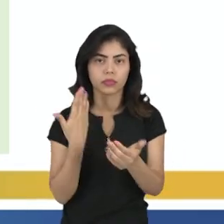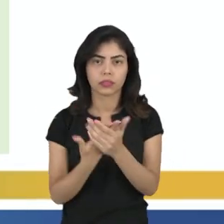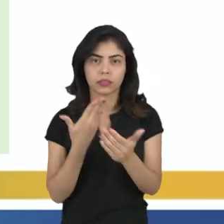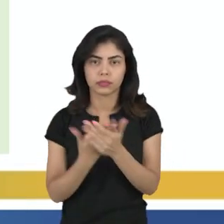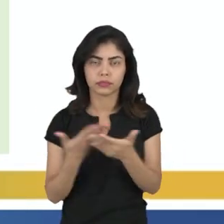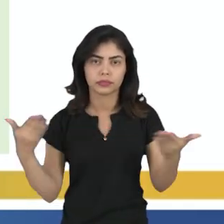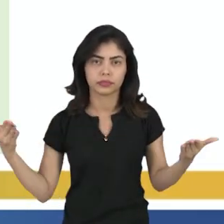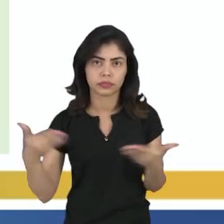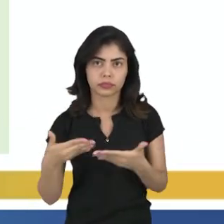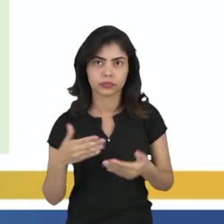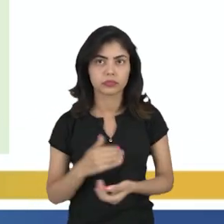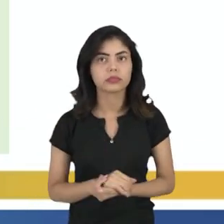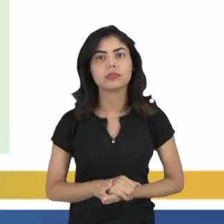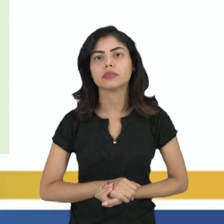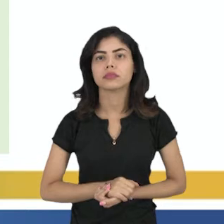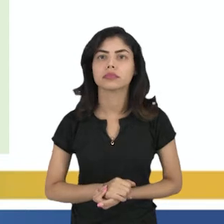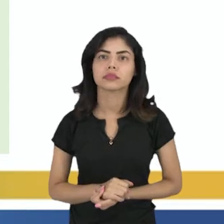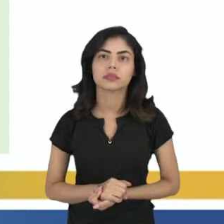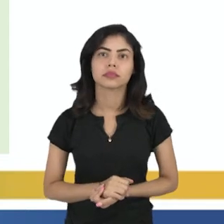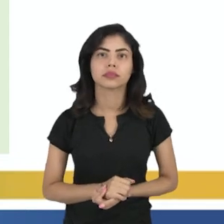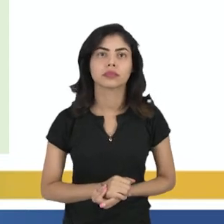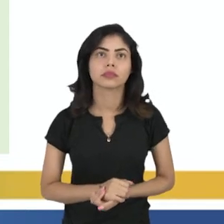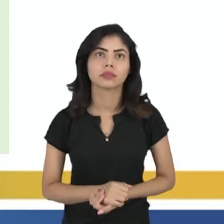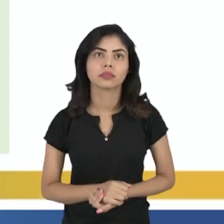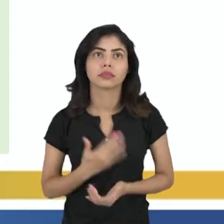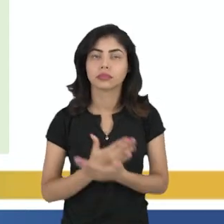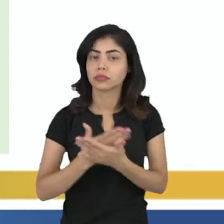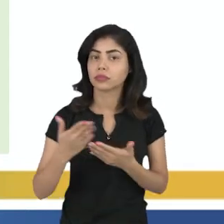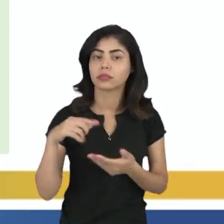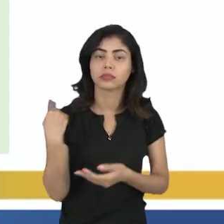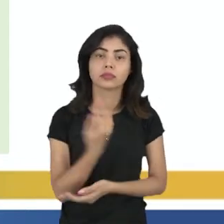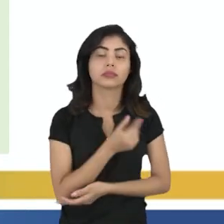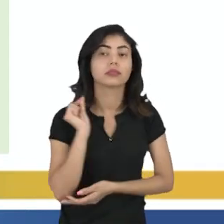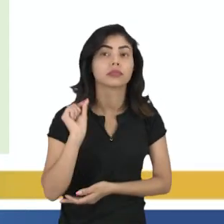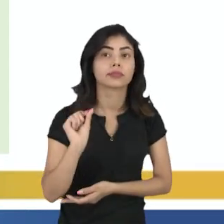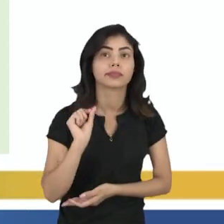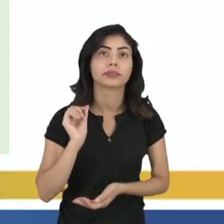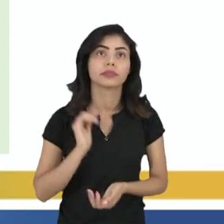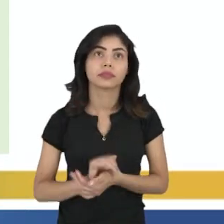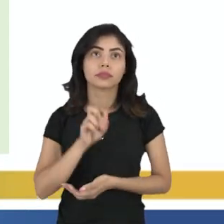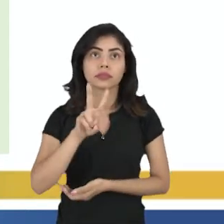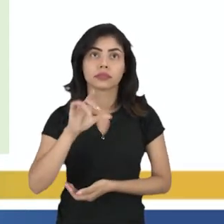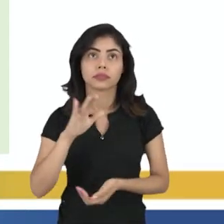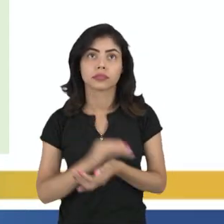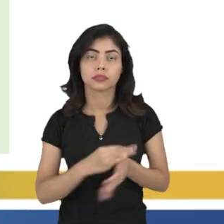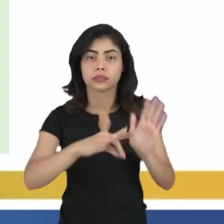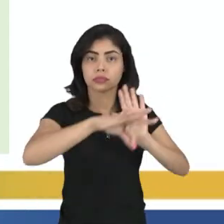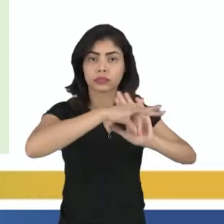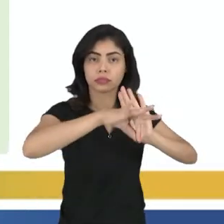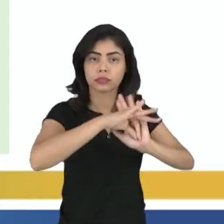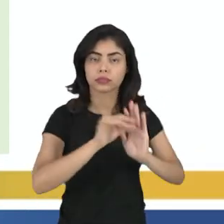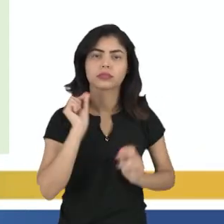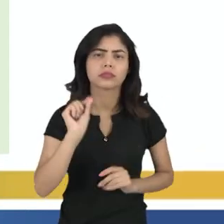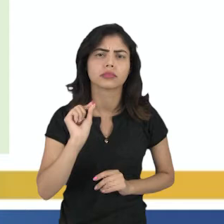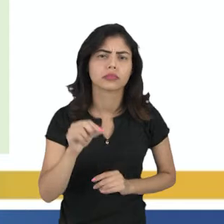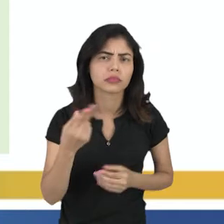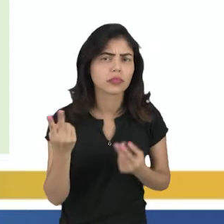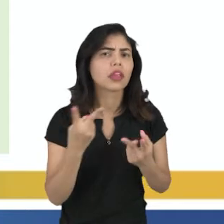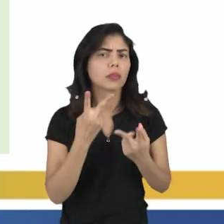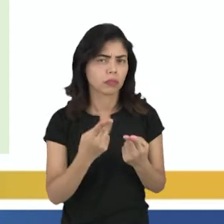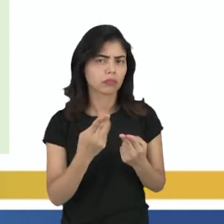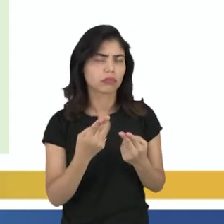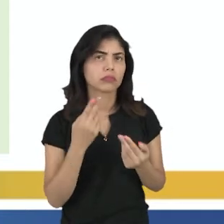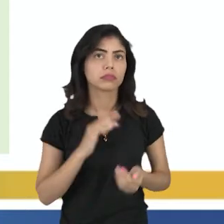gente comentou na nossa aula de hoje. Para iniciar, nós temos aí, vulva e vagina, são